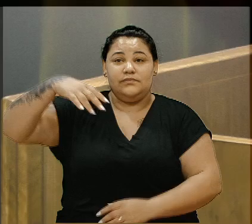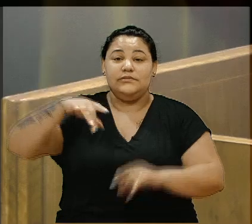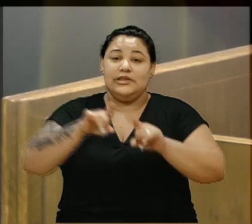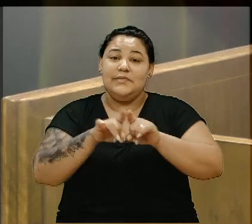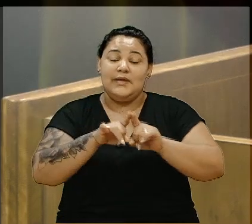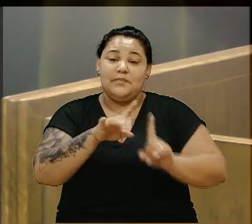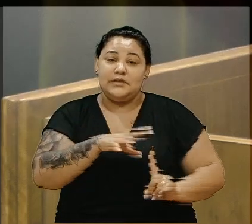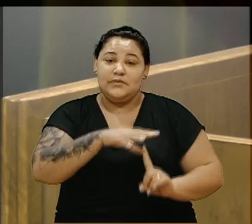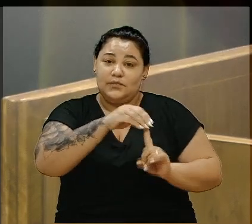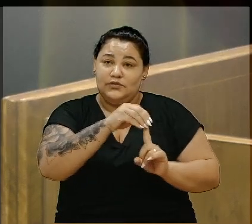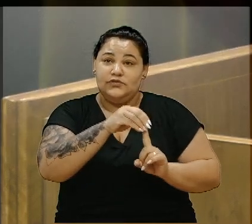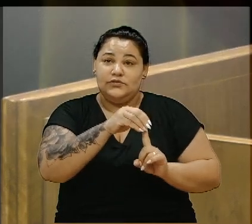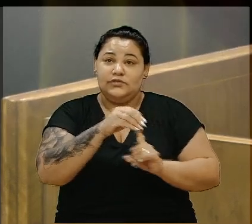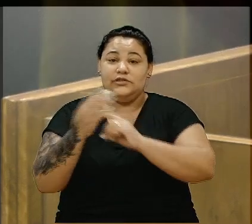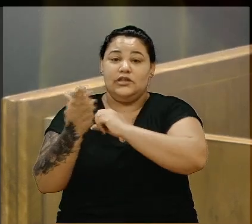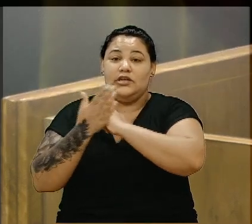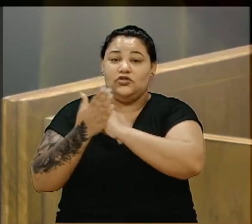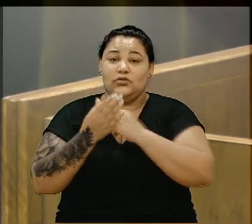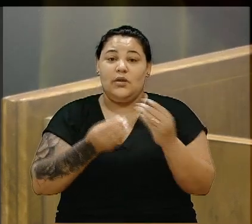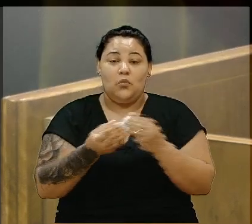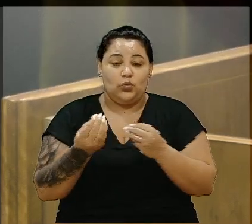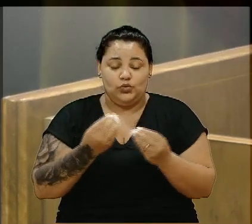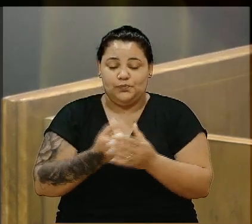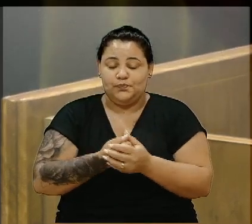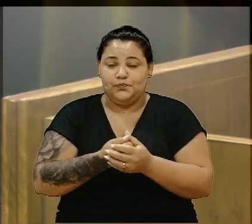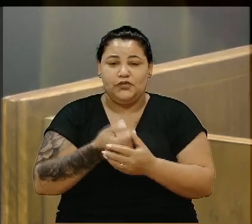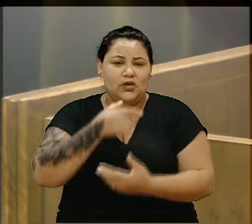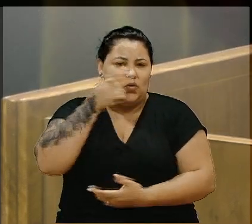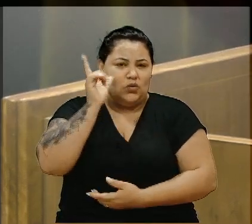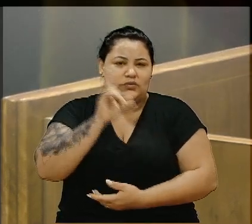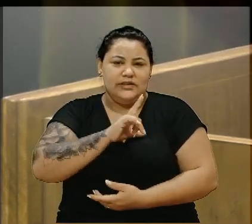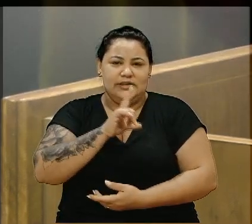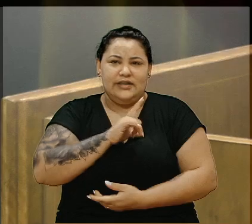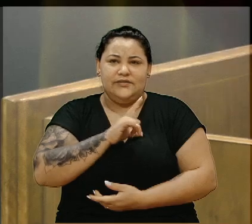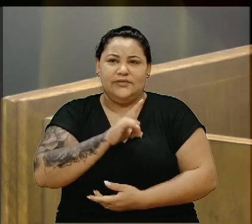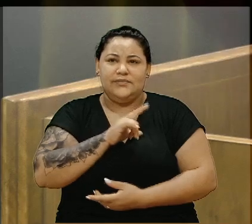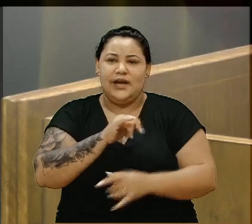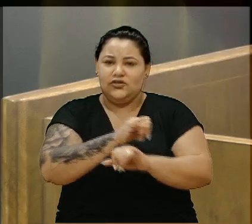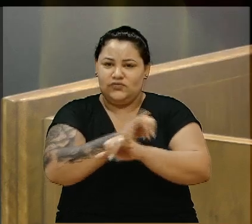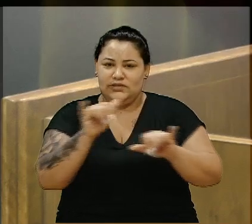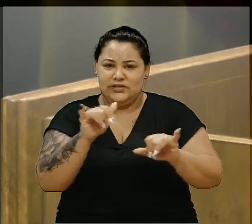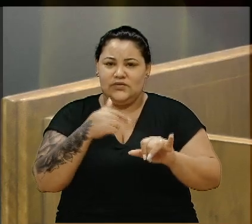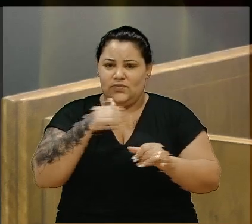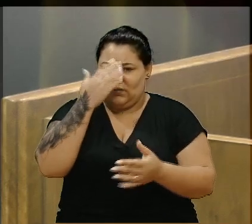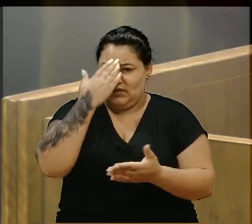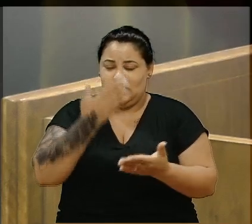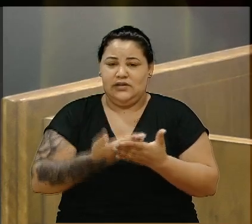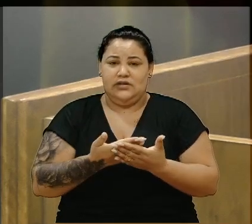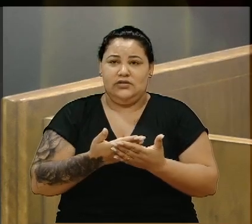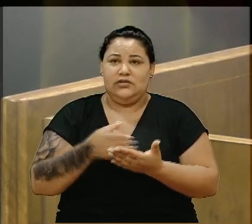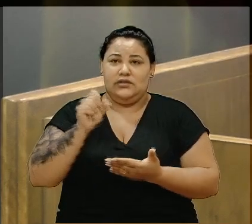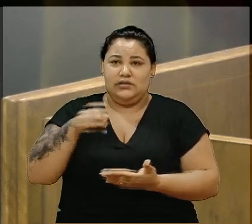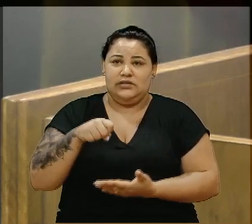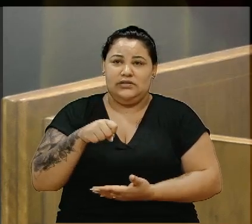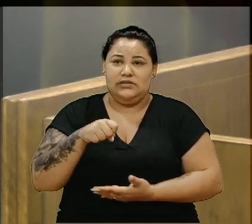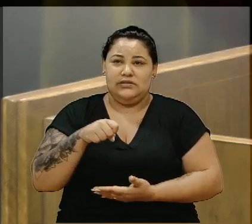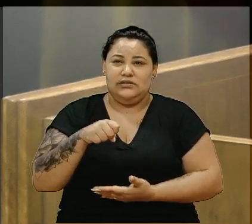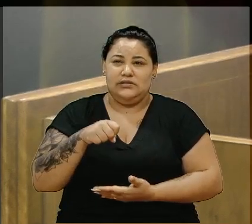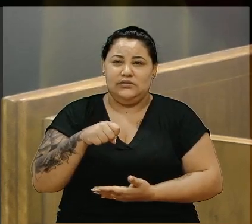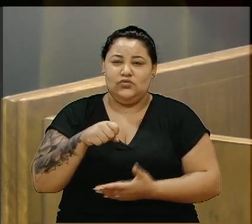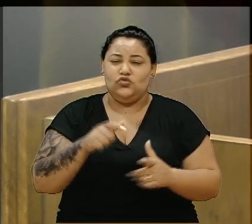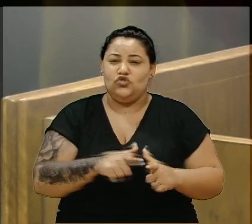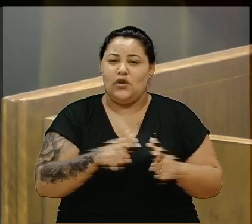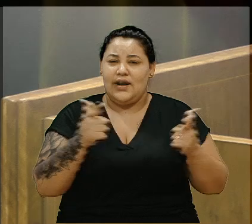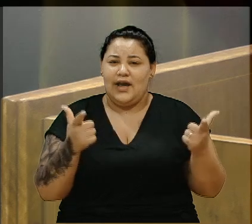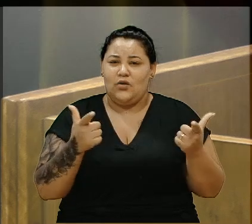Inclusive, que nos ajuda muito. Ontem saiu uma reportagem, inclusive, acredito que tenha sido na Zero Hora Digital, pelo menos